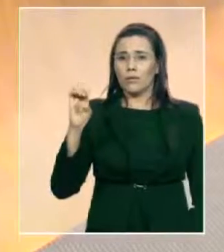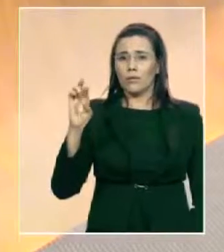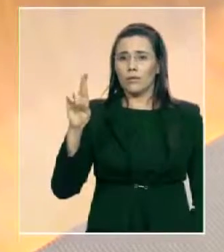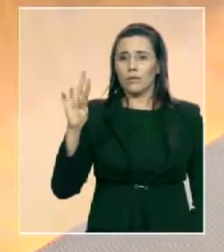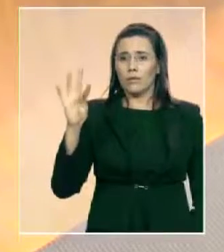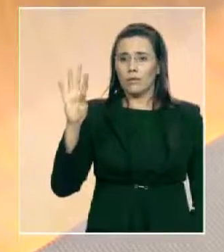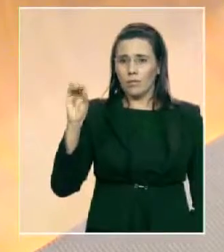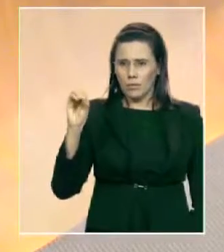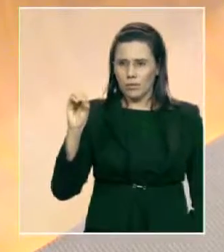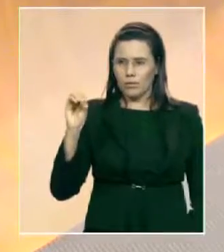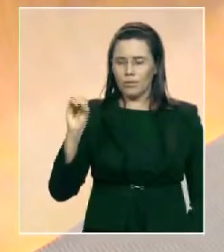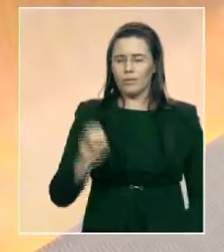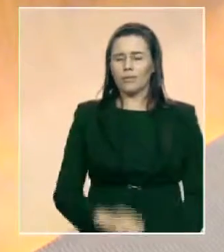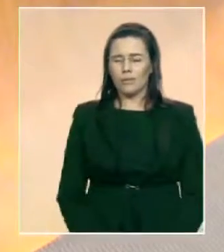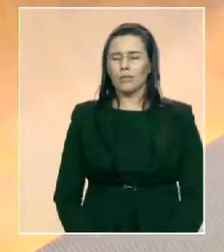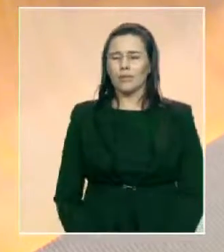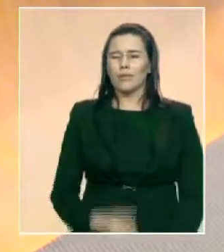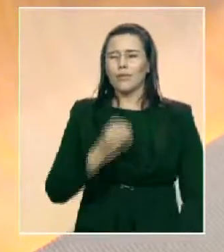dia, deputado.